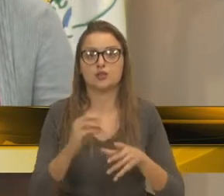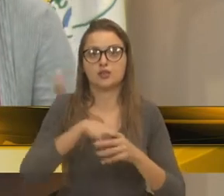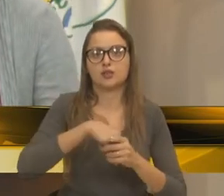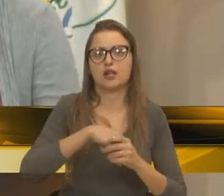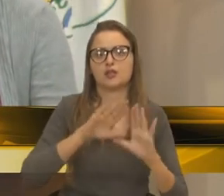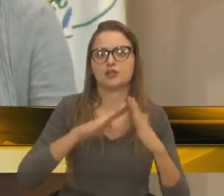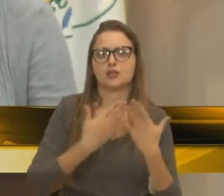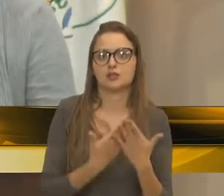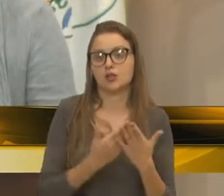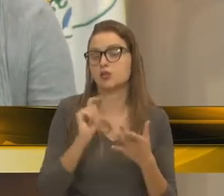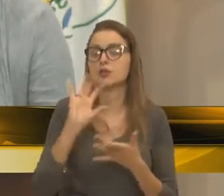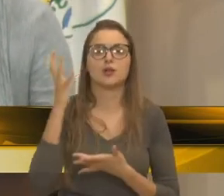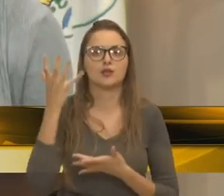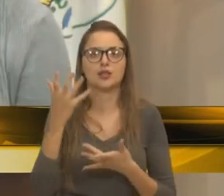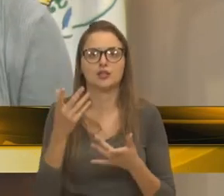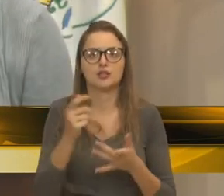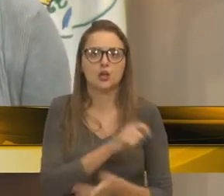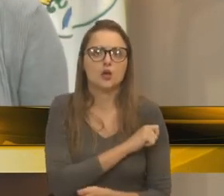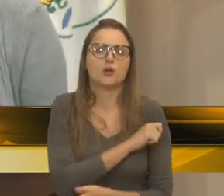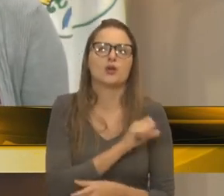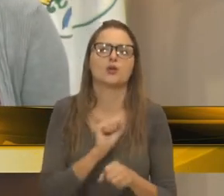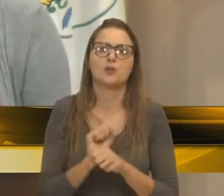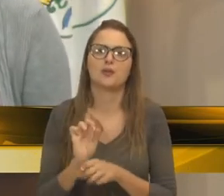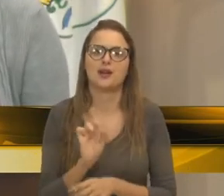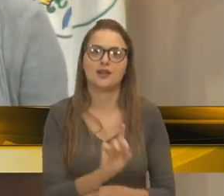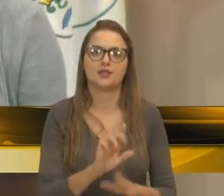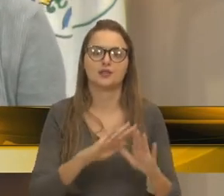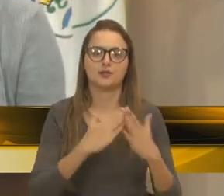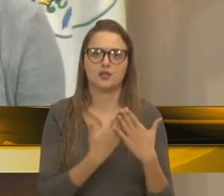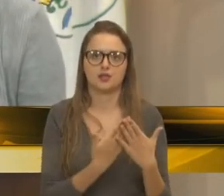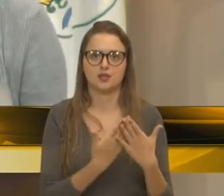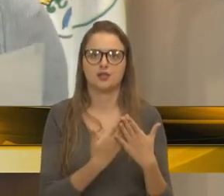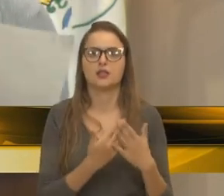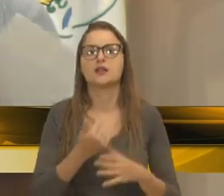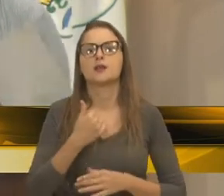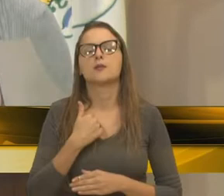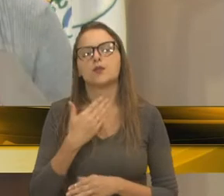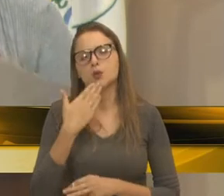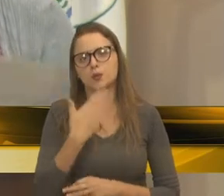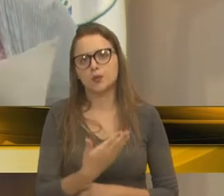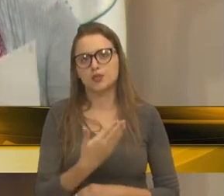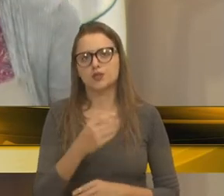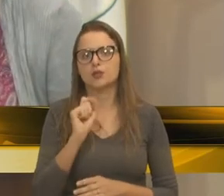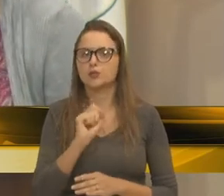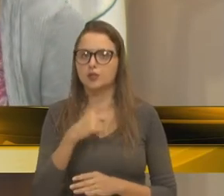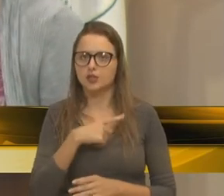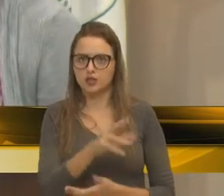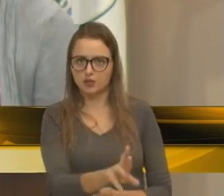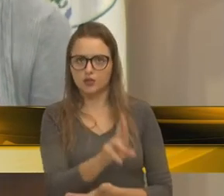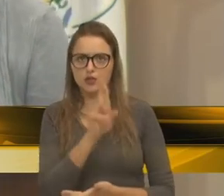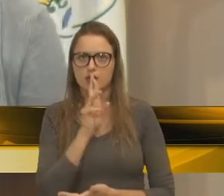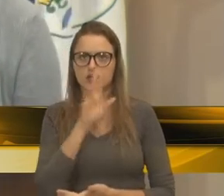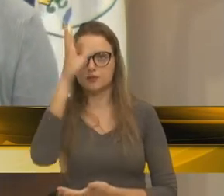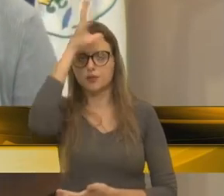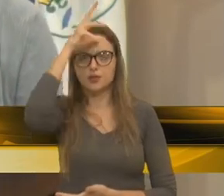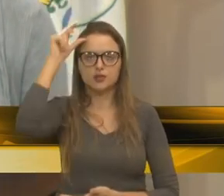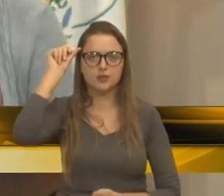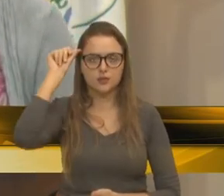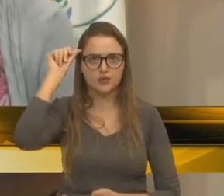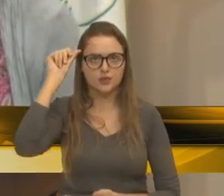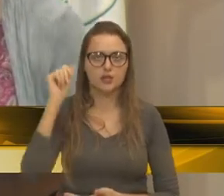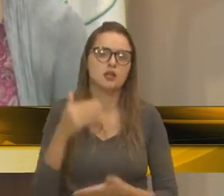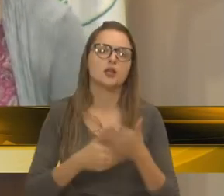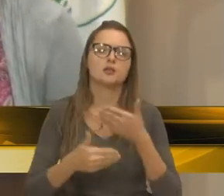invasão escolar. Então, eu trago aqui o nosso pedido e as respostas da Prefeitura, para